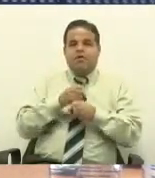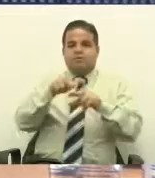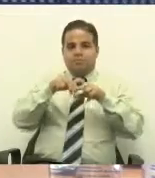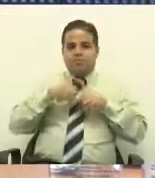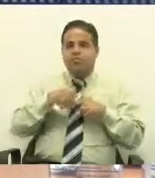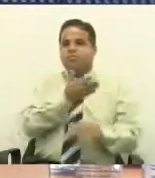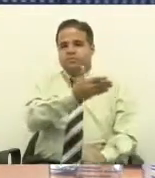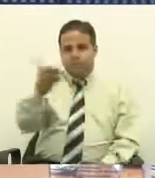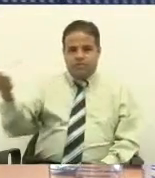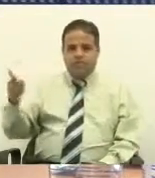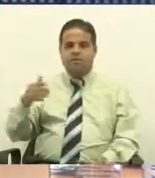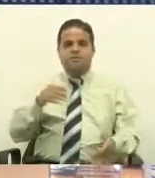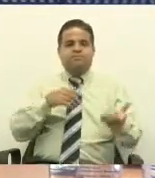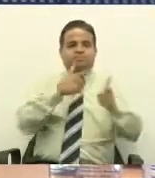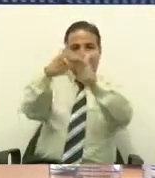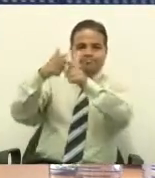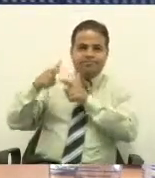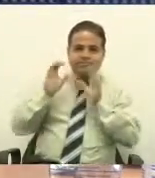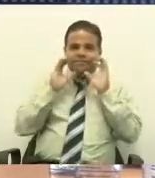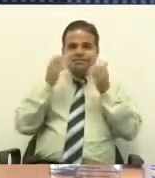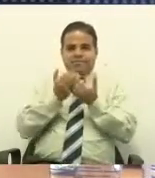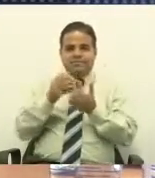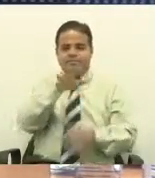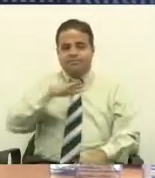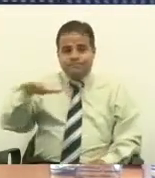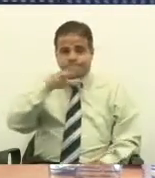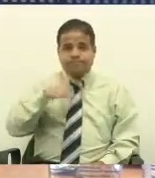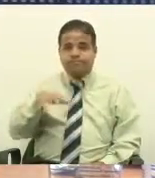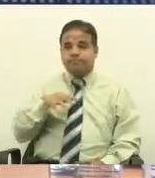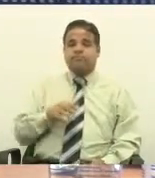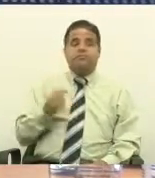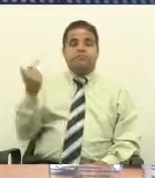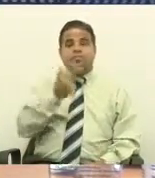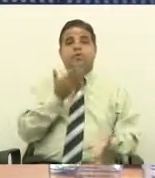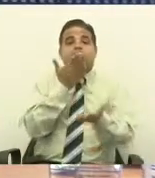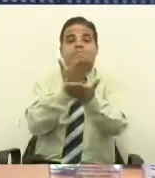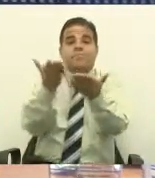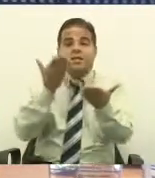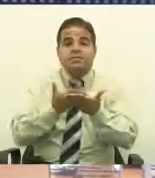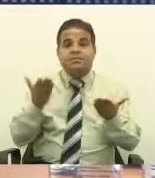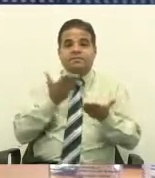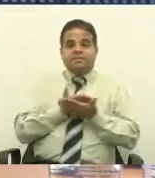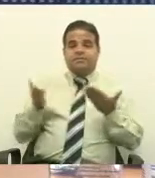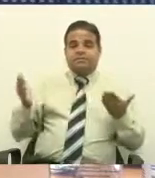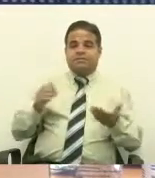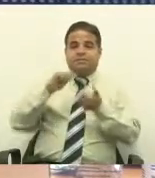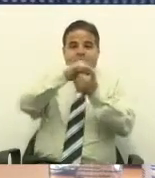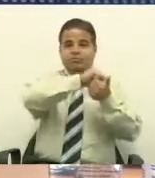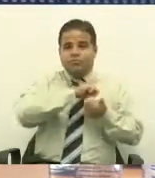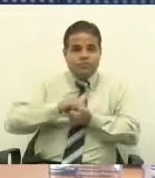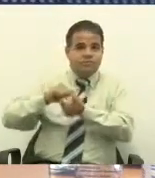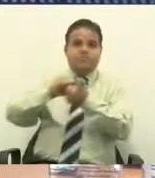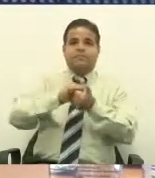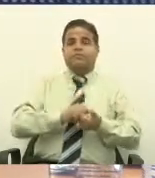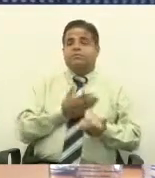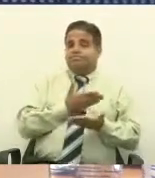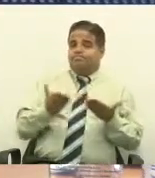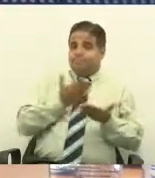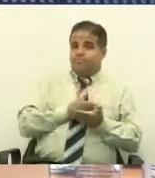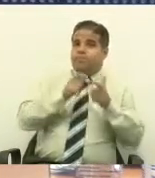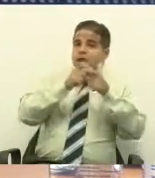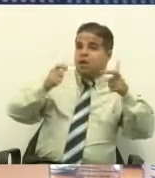própria desarticulação da comissão, nós perdemos uma gama de qualificações que